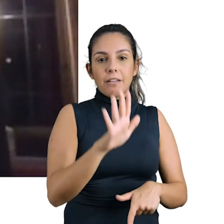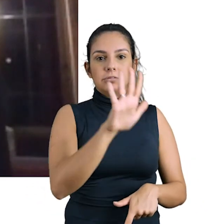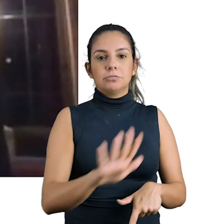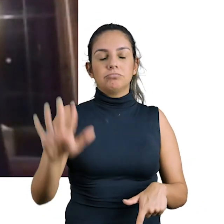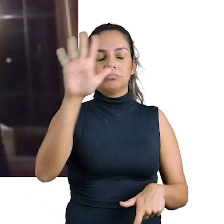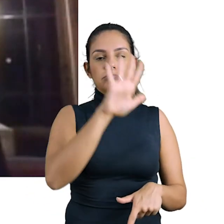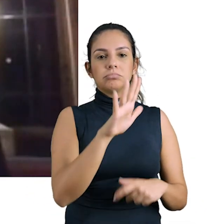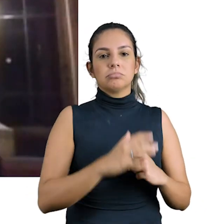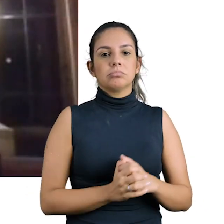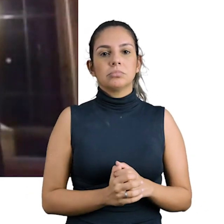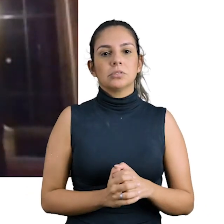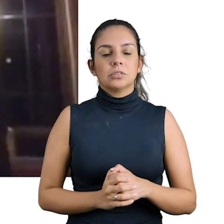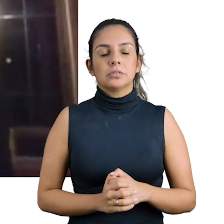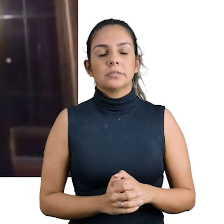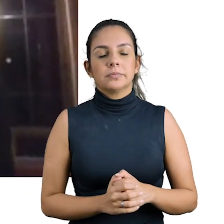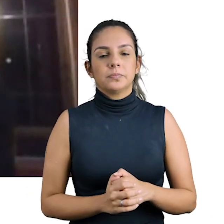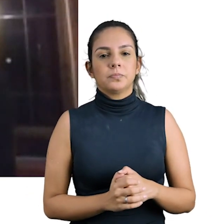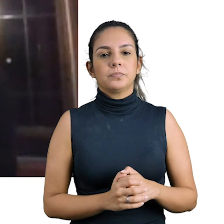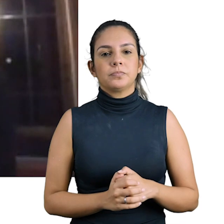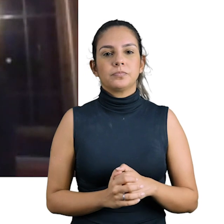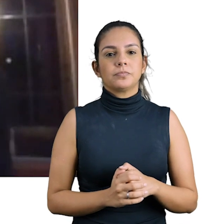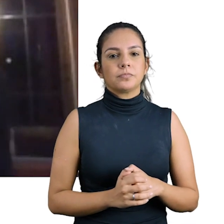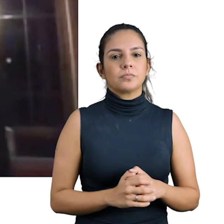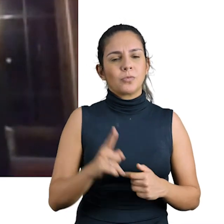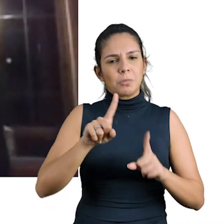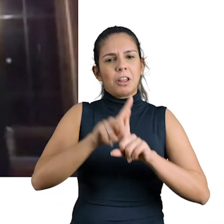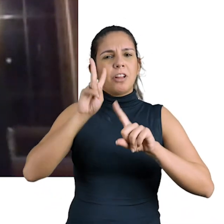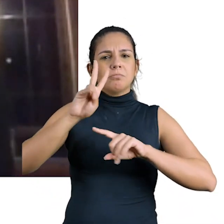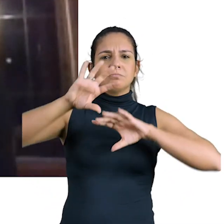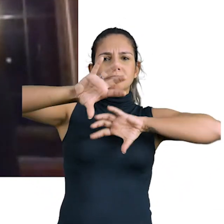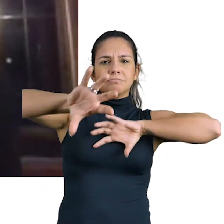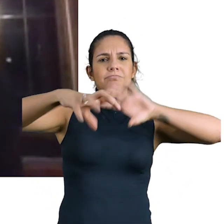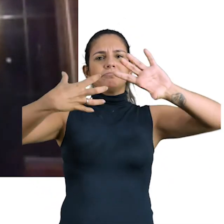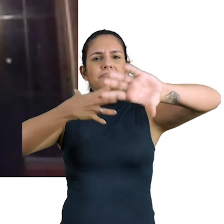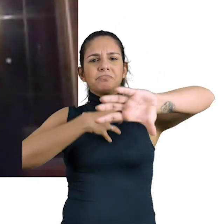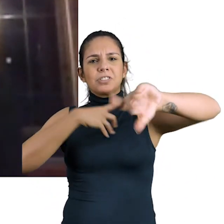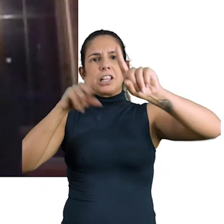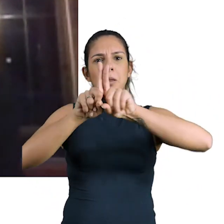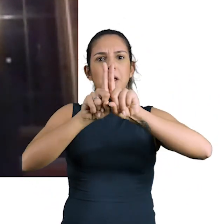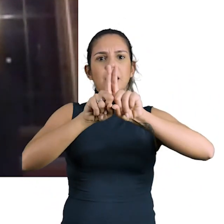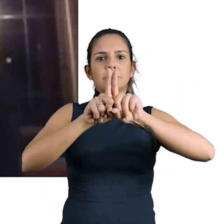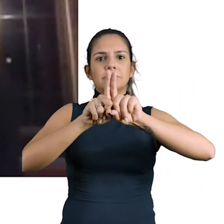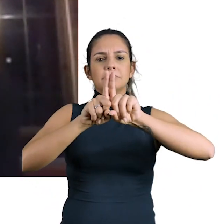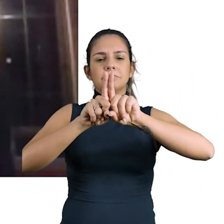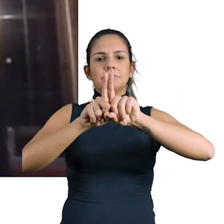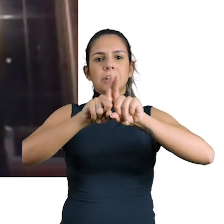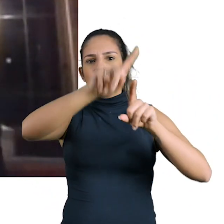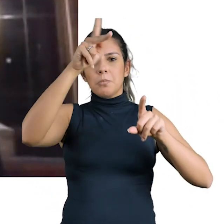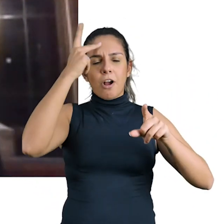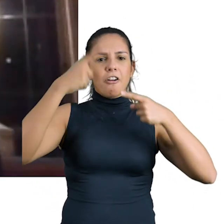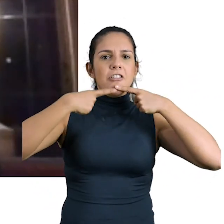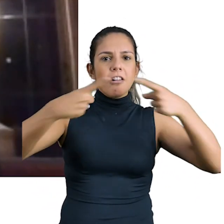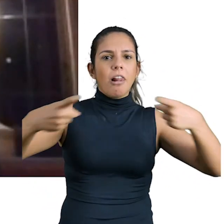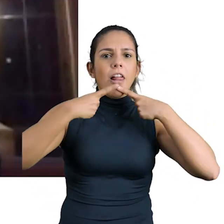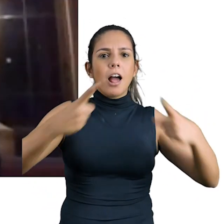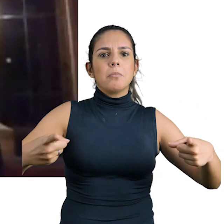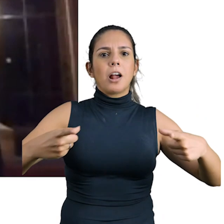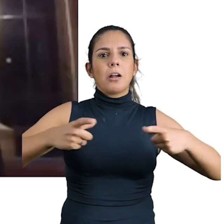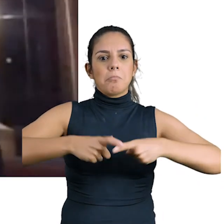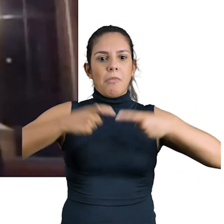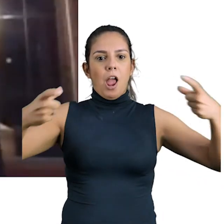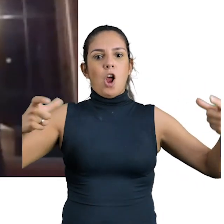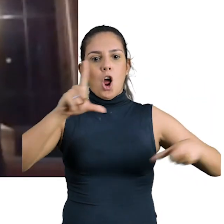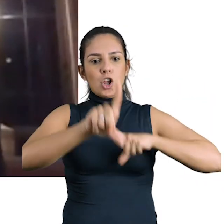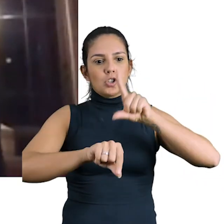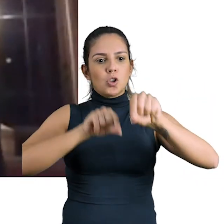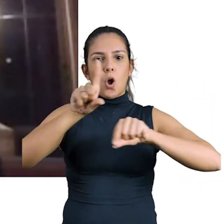Eu também tenho ficado muito mobilizada por essas campanhas por democracia, né? São muitos os movimentos,